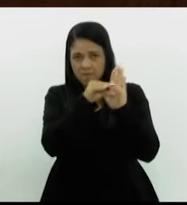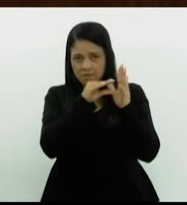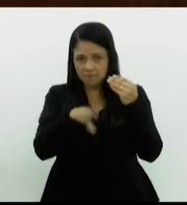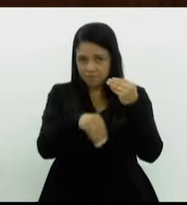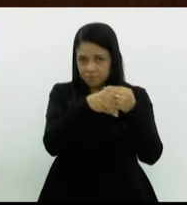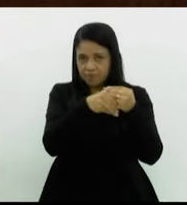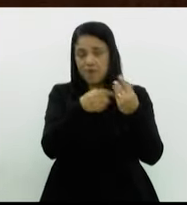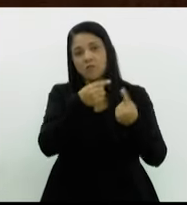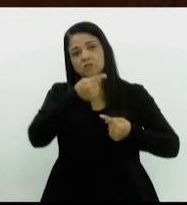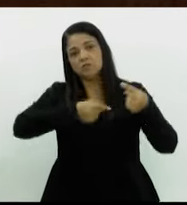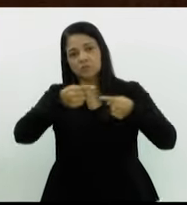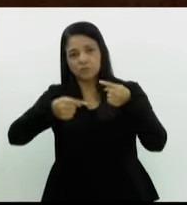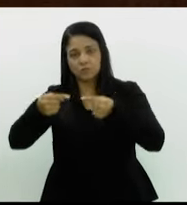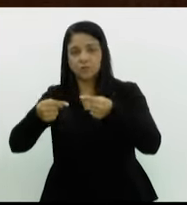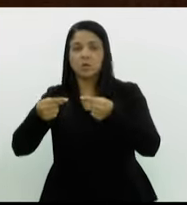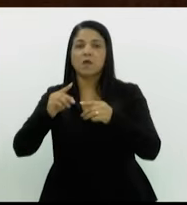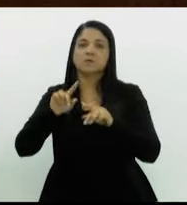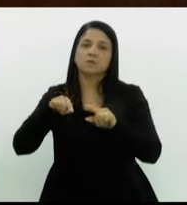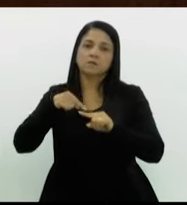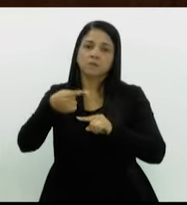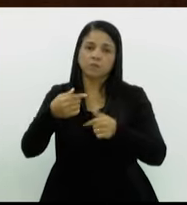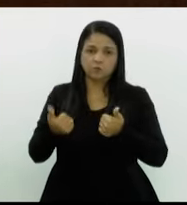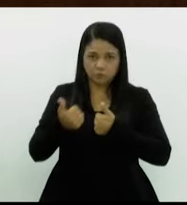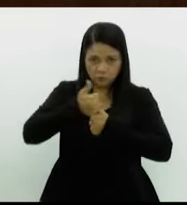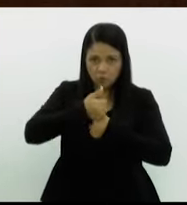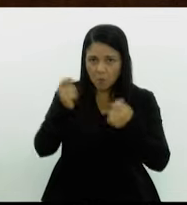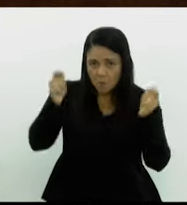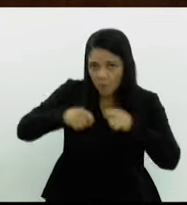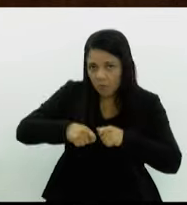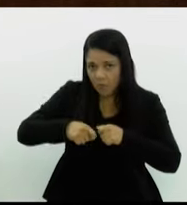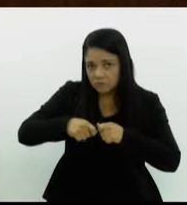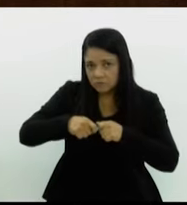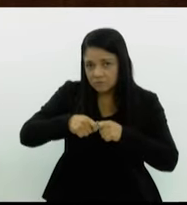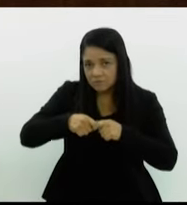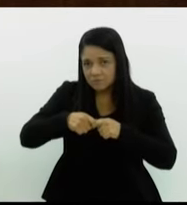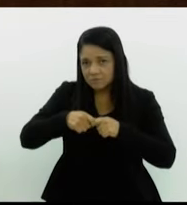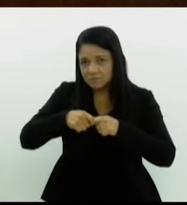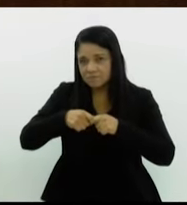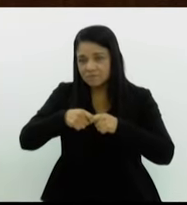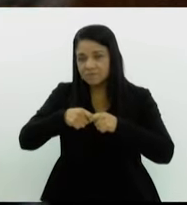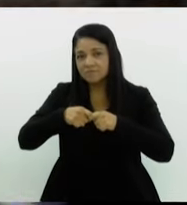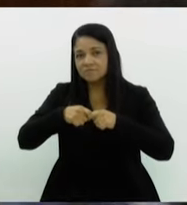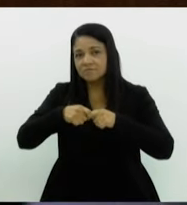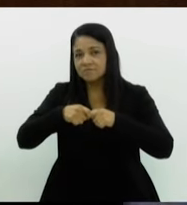discutir a matéria e ter um substitutivo. É possível? Olha que eu estou falando.